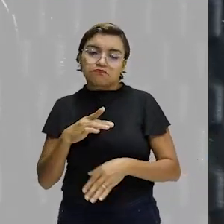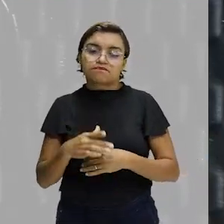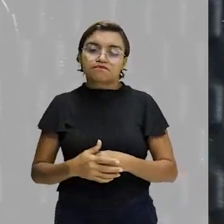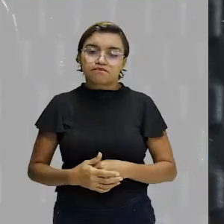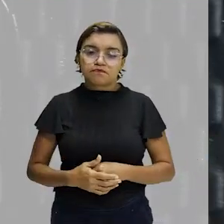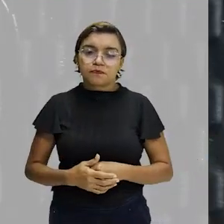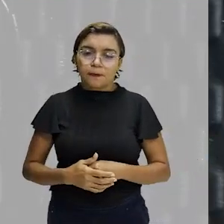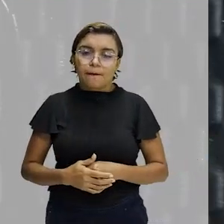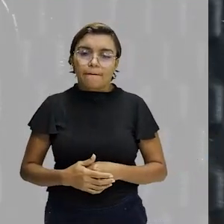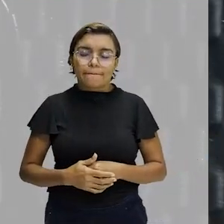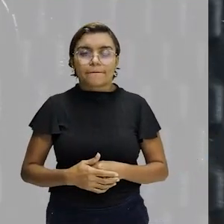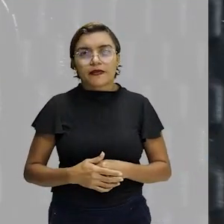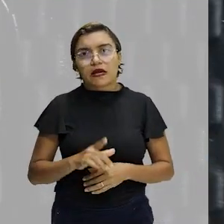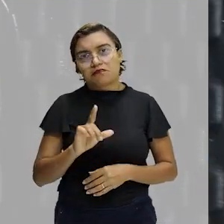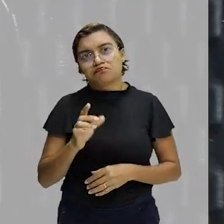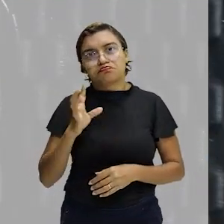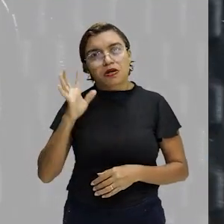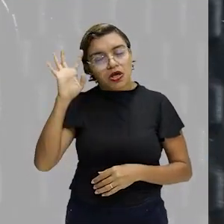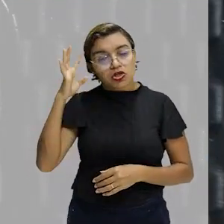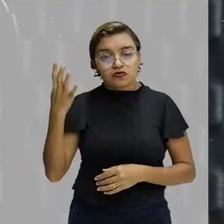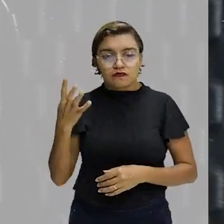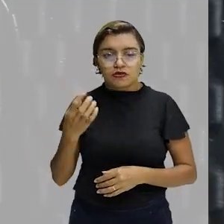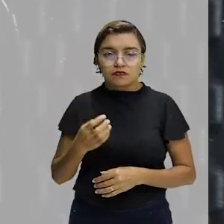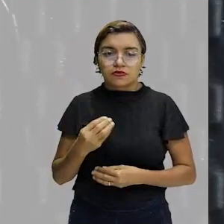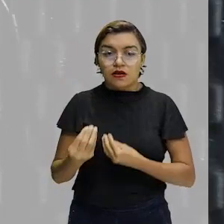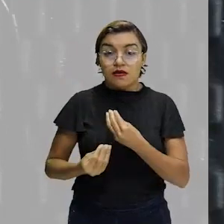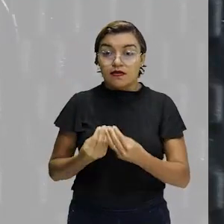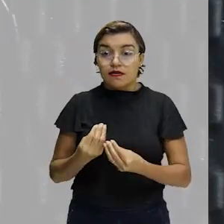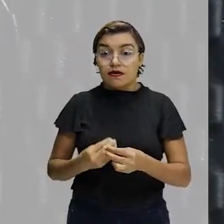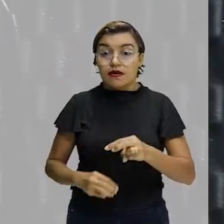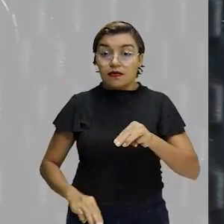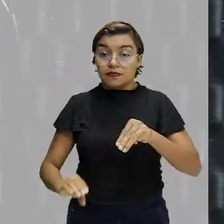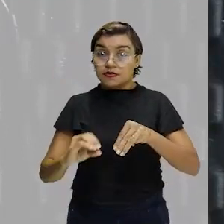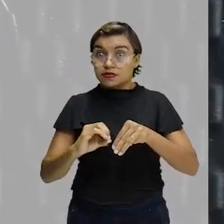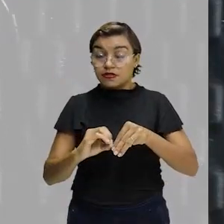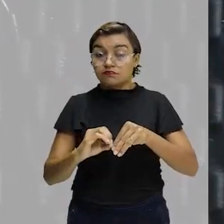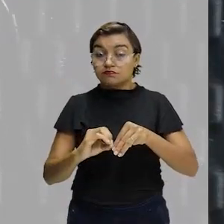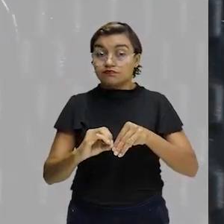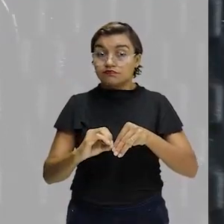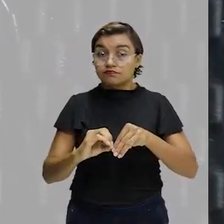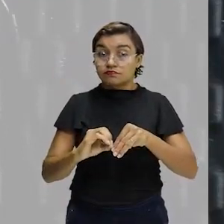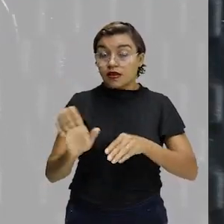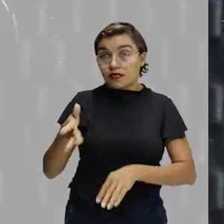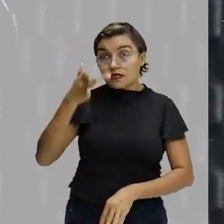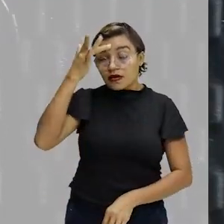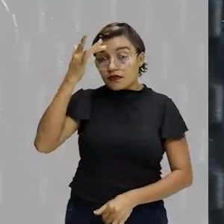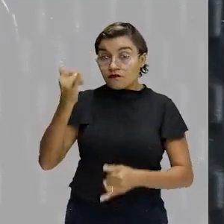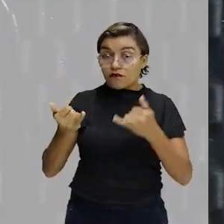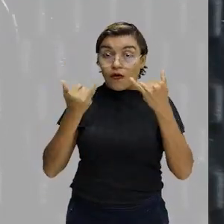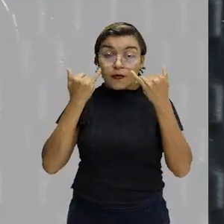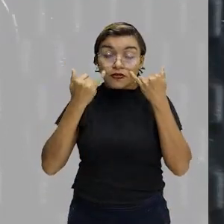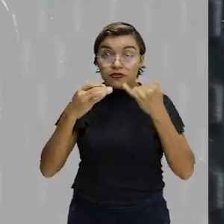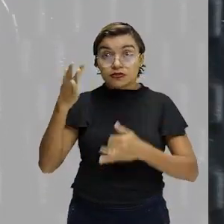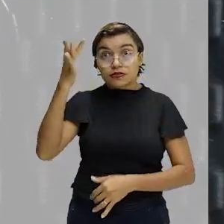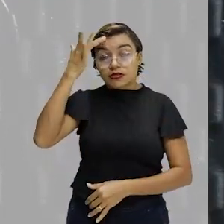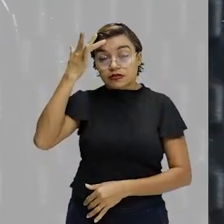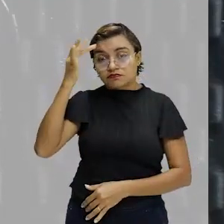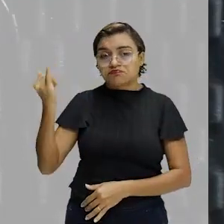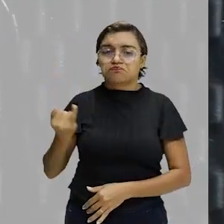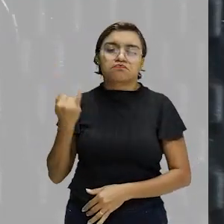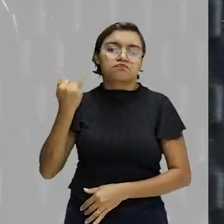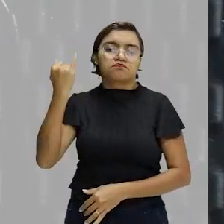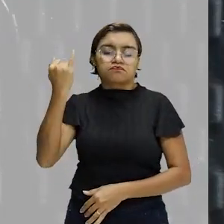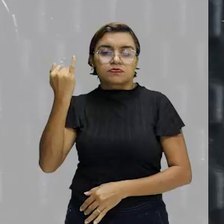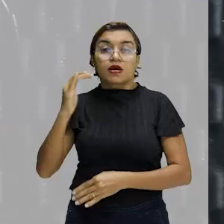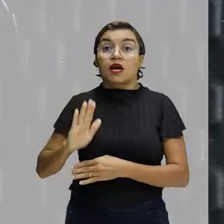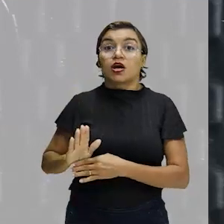solicitação que nós precisamos dizer quem é o M0, tá bom? Então, guarda essas informações porque são informações importantes que vão